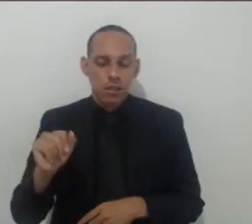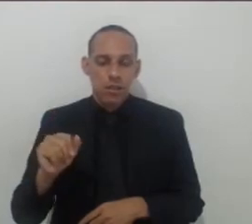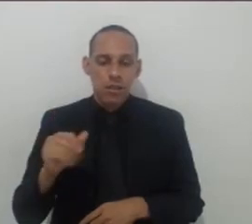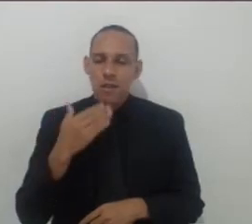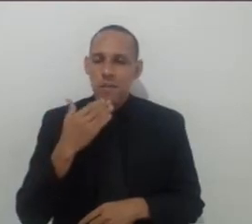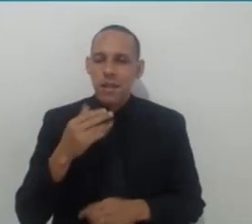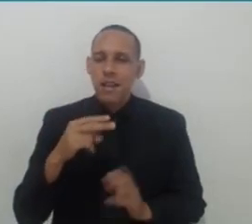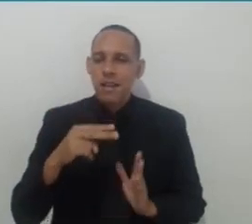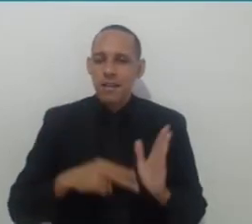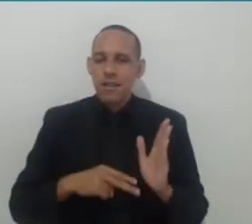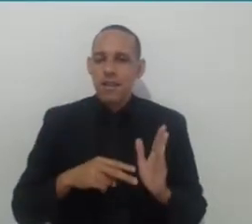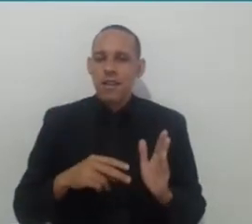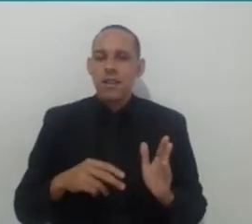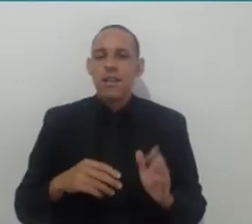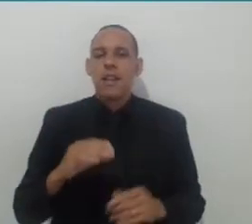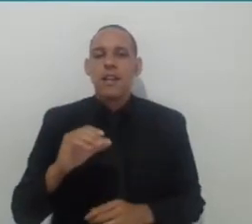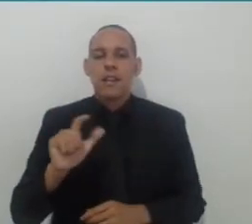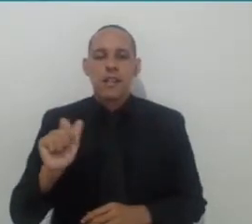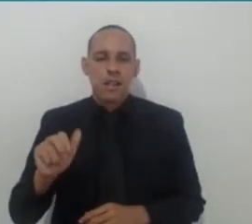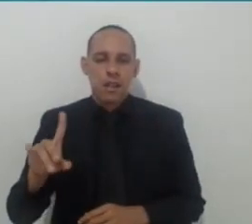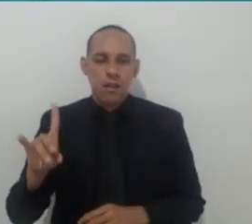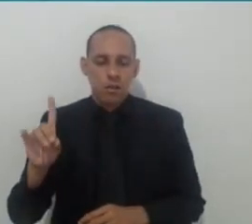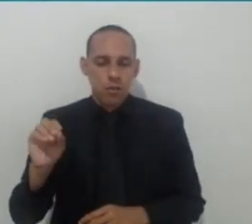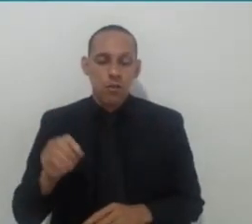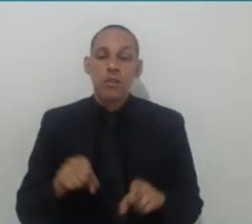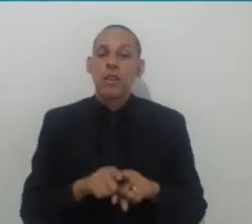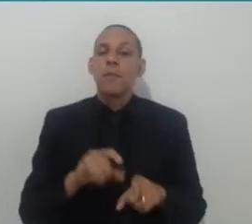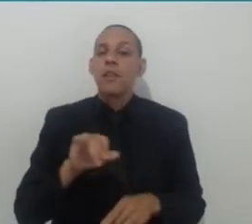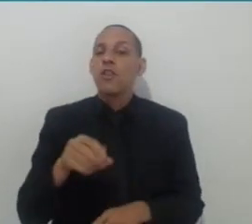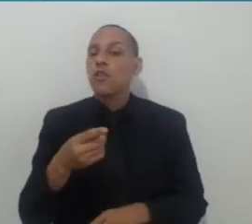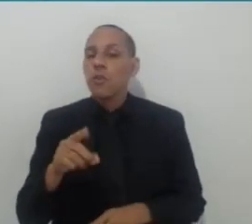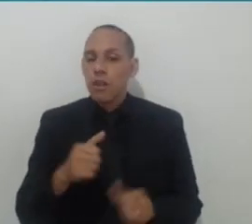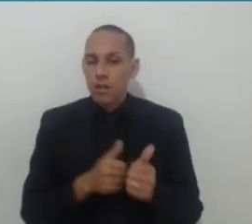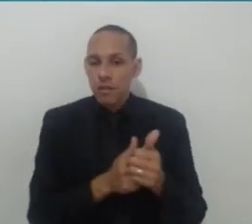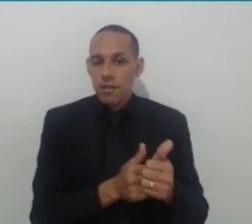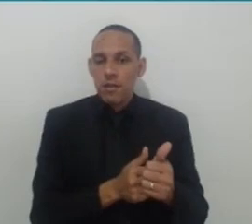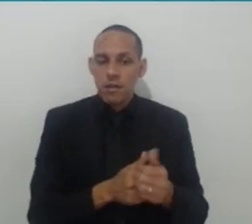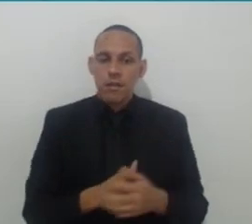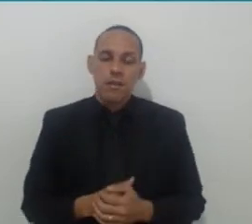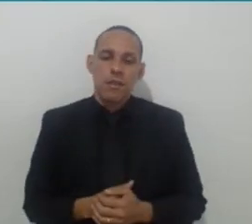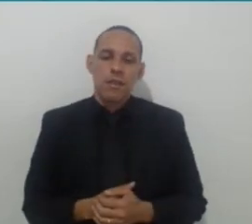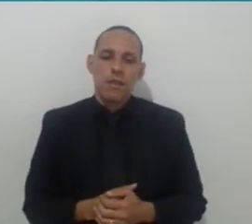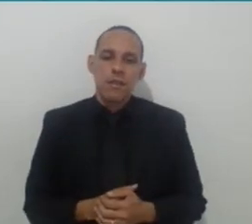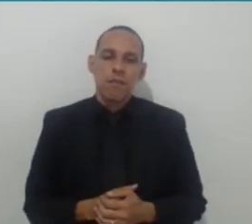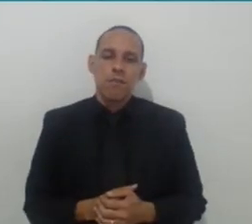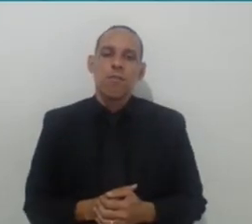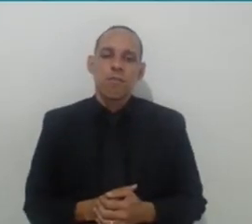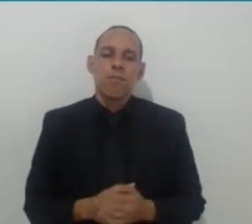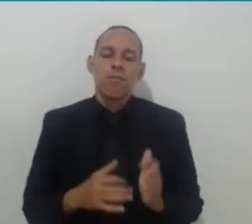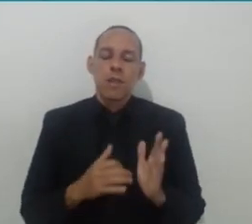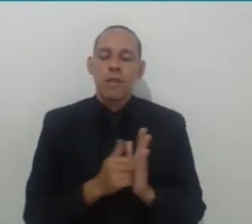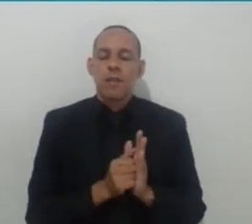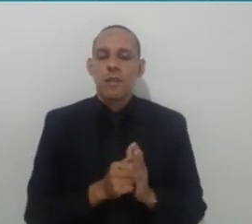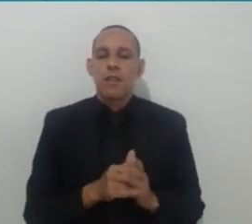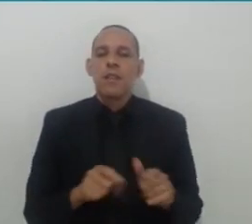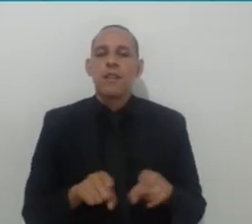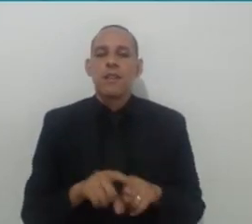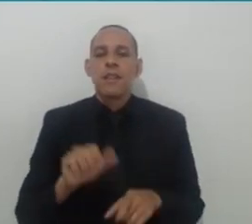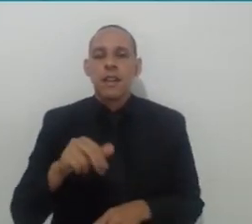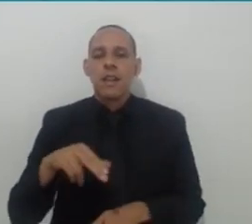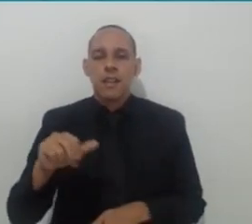Santos. Desembargador João também está acompanhando, senhor presidente. Eu consignei. Desembargador Ana Cláudia que substitui o desembargador